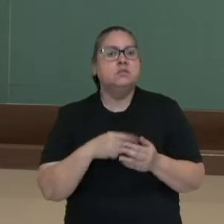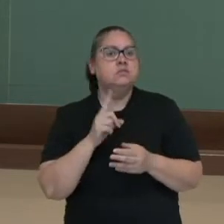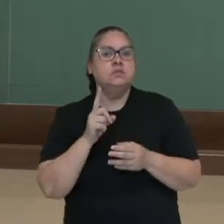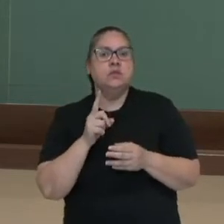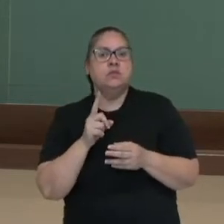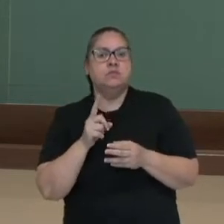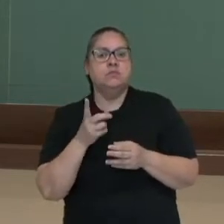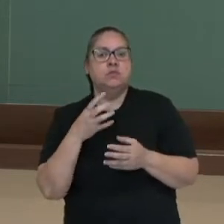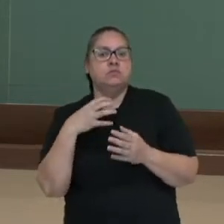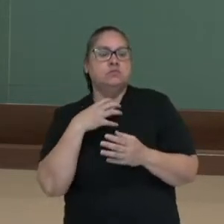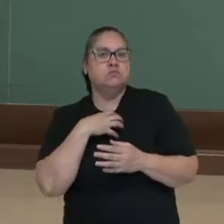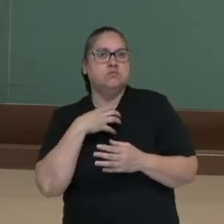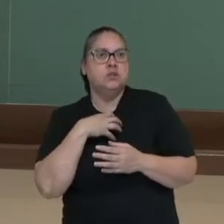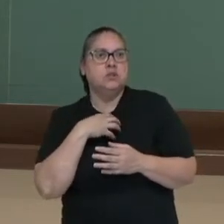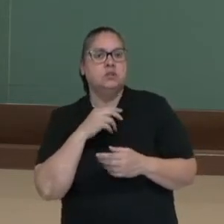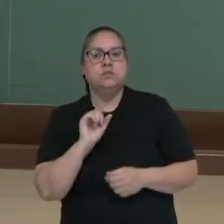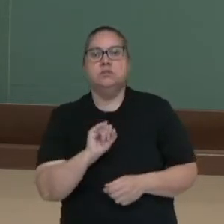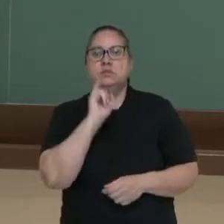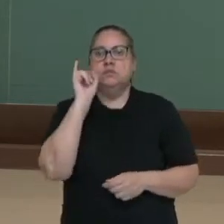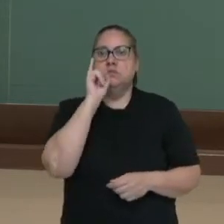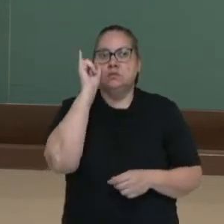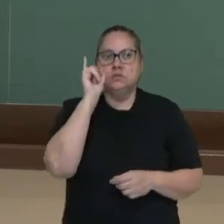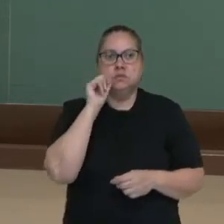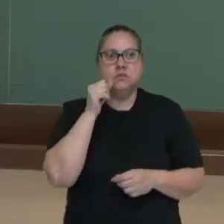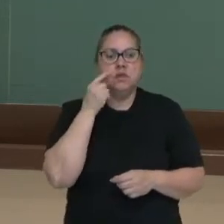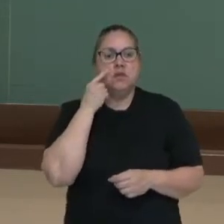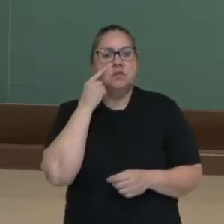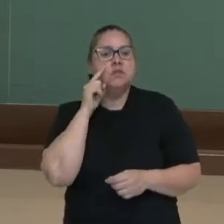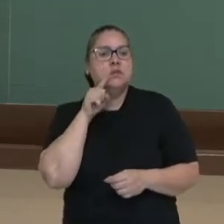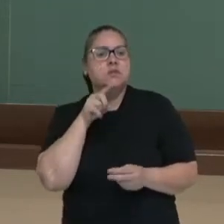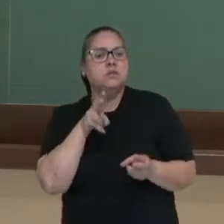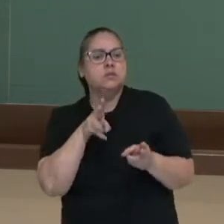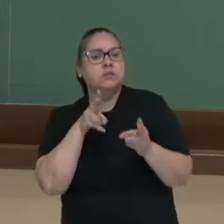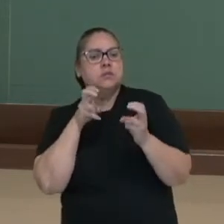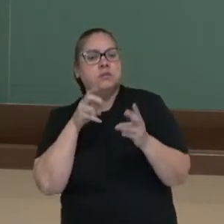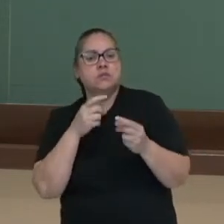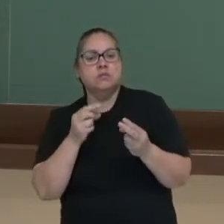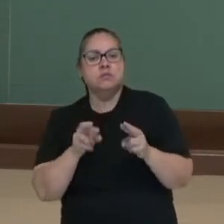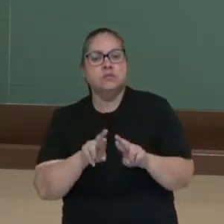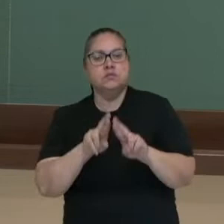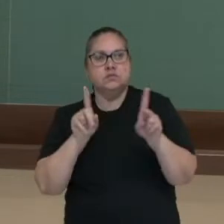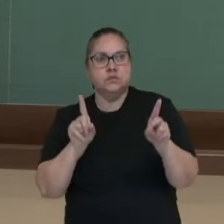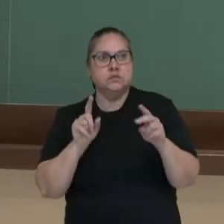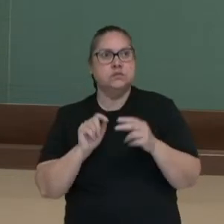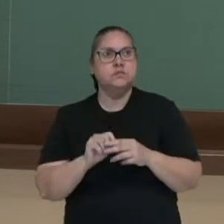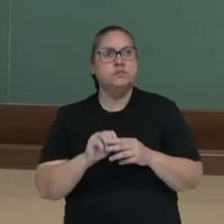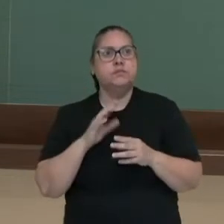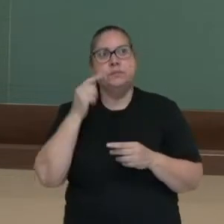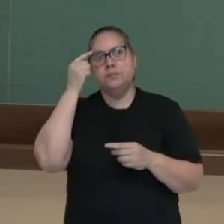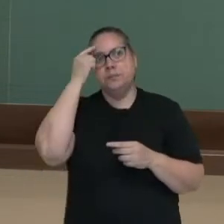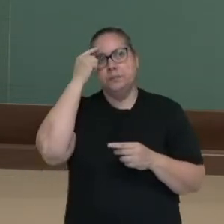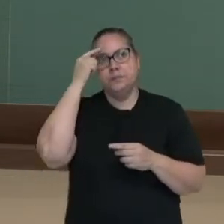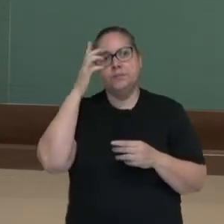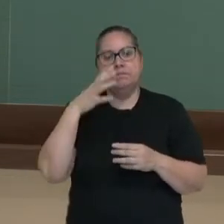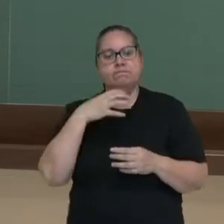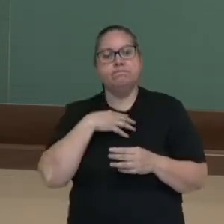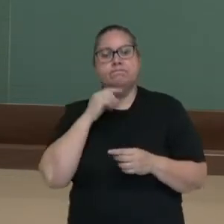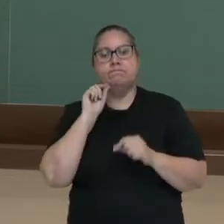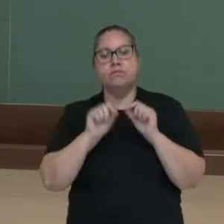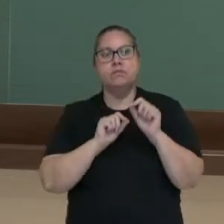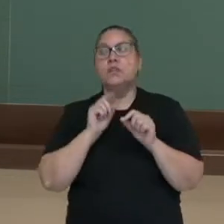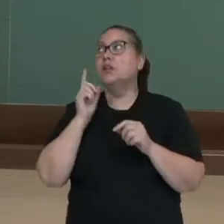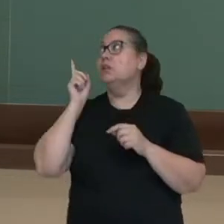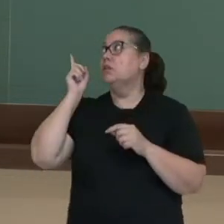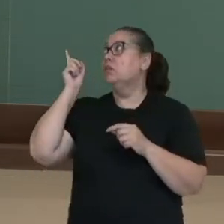da mesma forma. Por isso é importante a gente identificar essas diferenças, né? E aí, pensando nesse sentido,